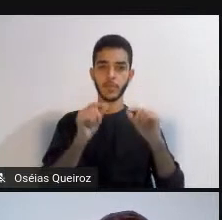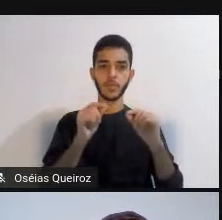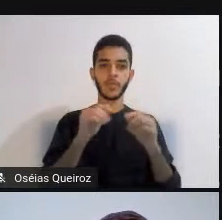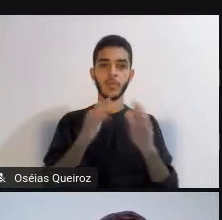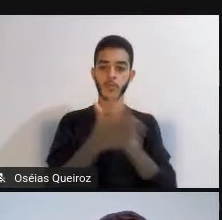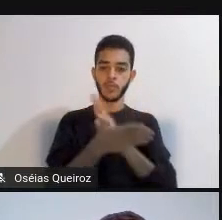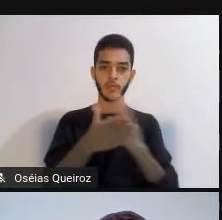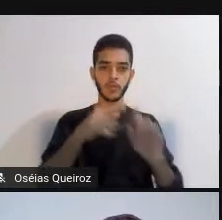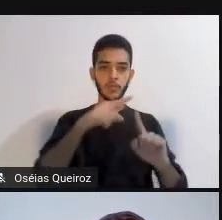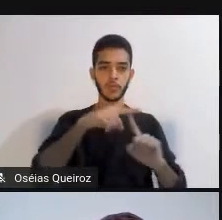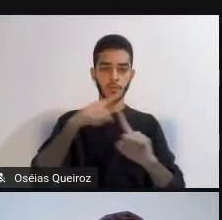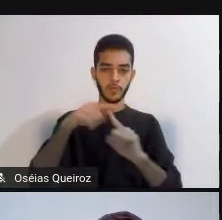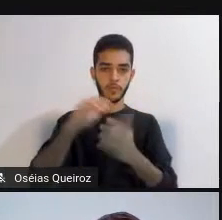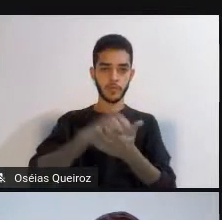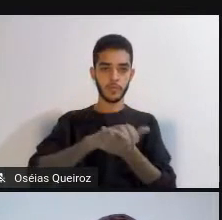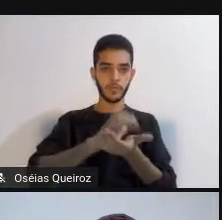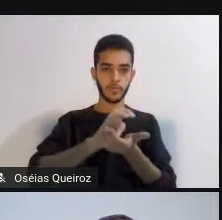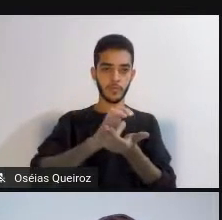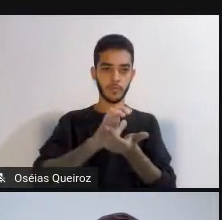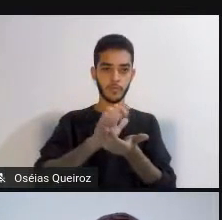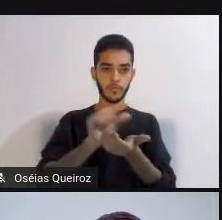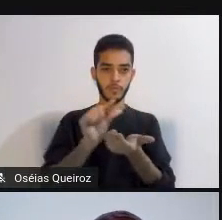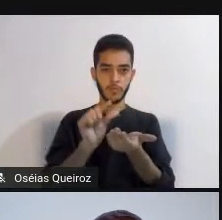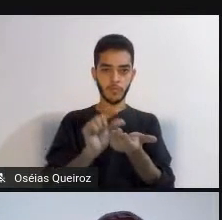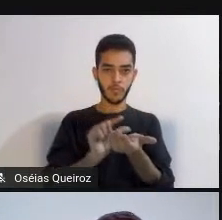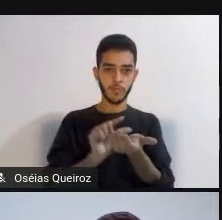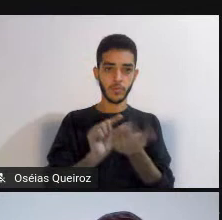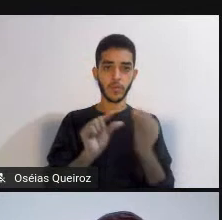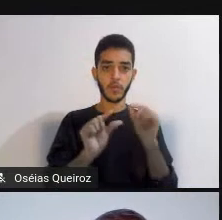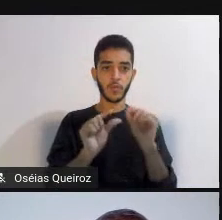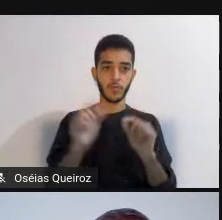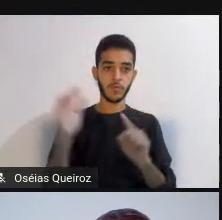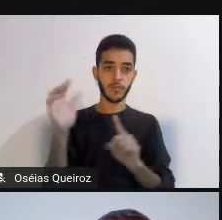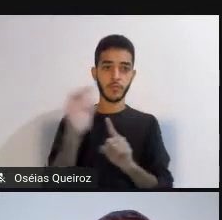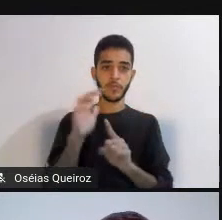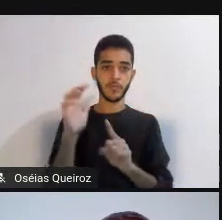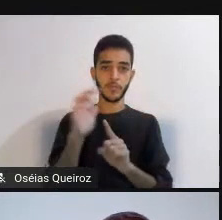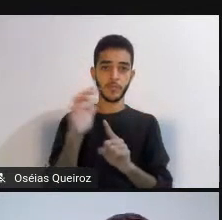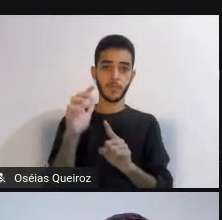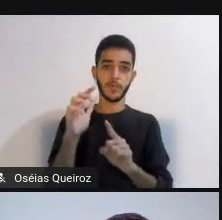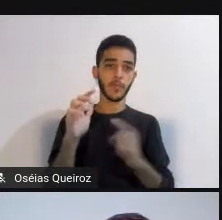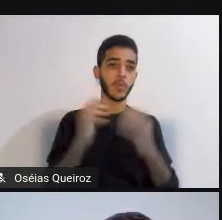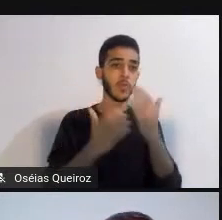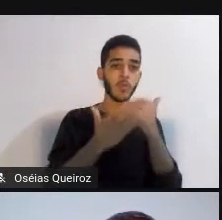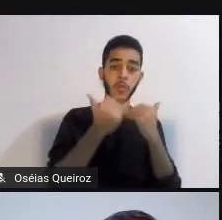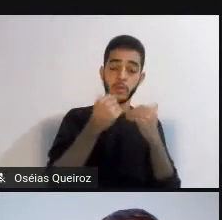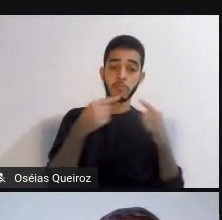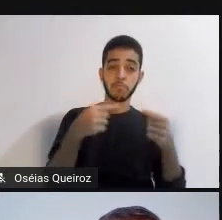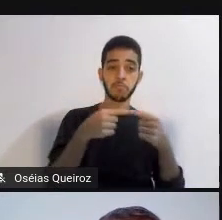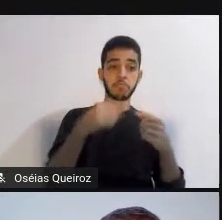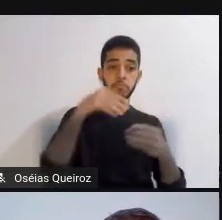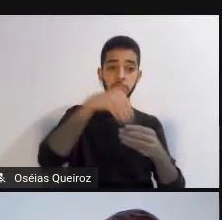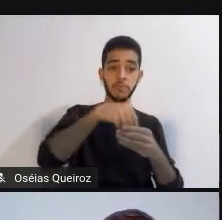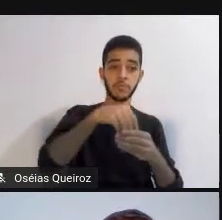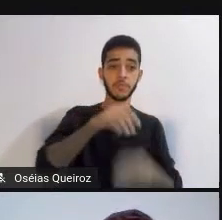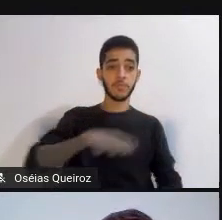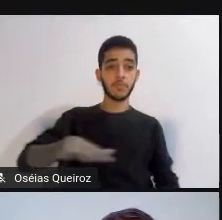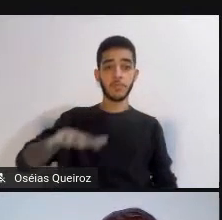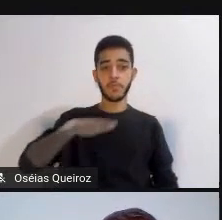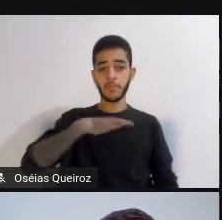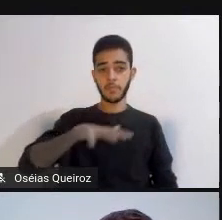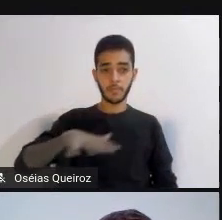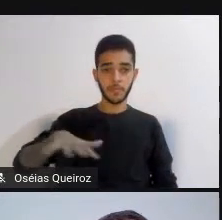o tamanho ele influenciava na concentração de microplástico que poderia ser encontrado